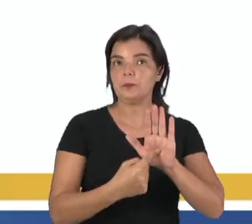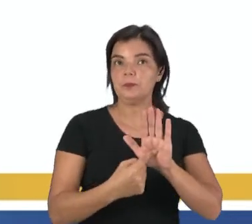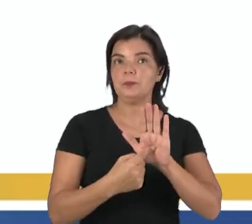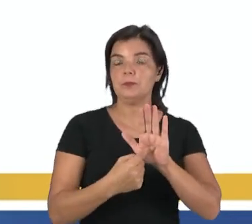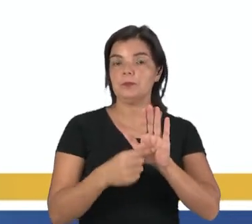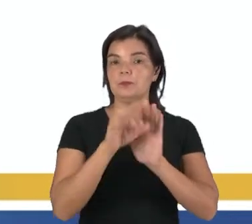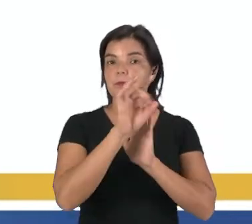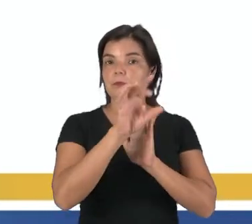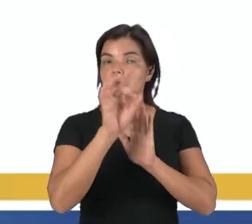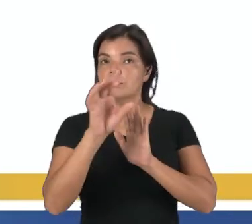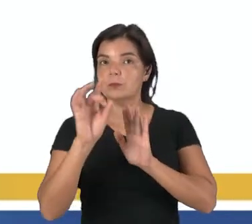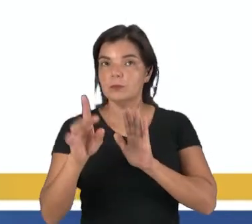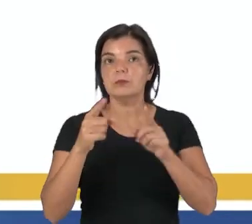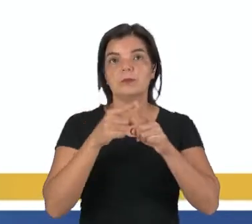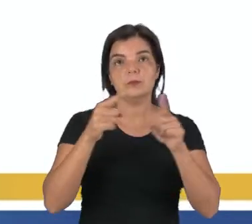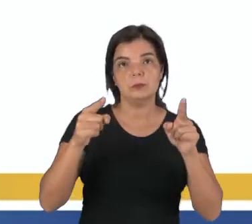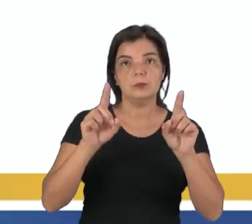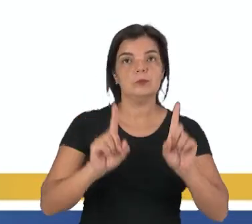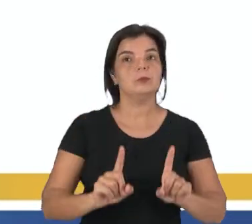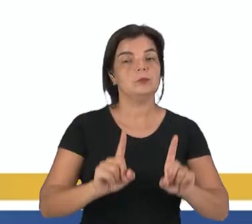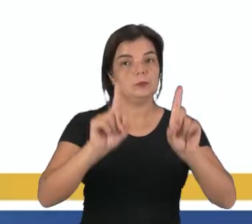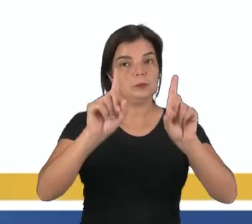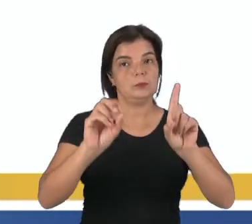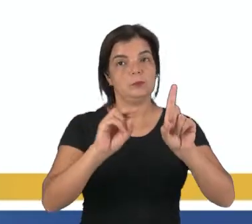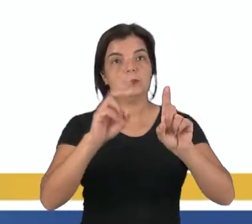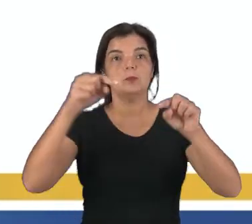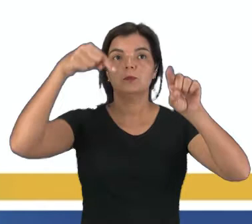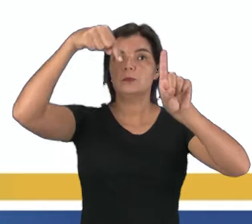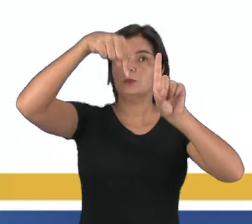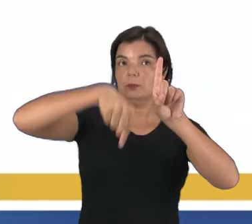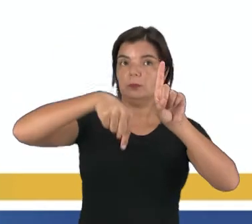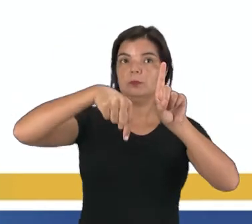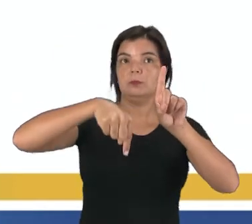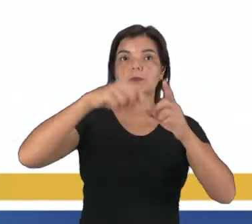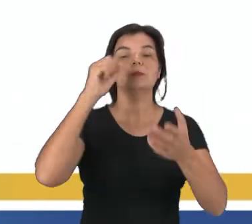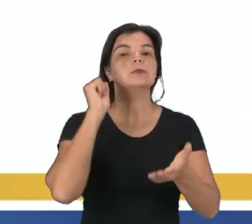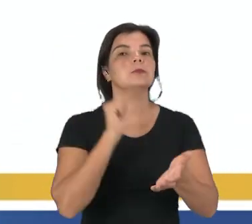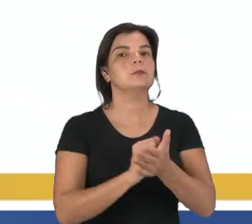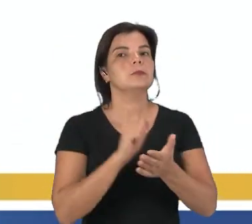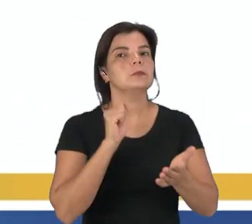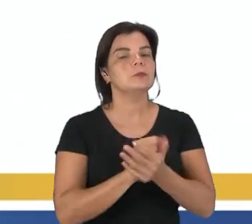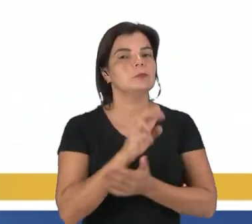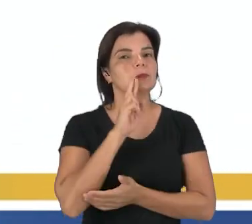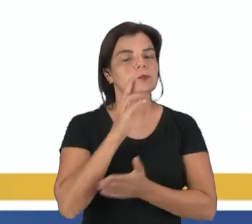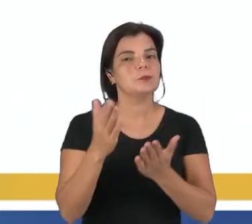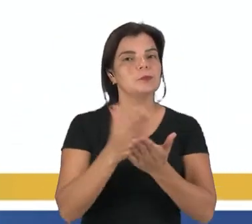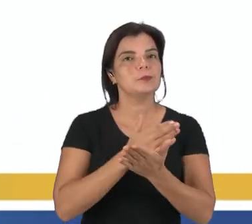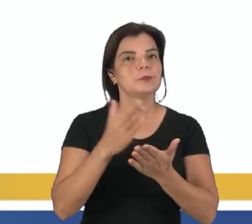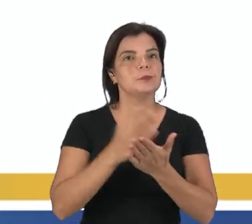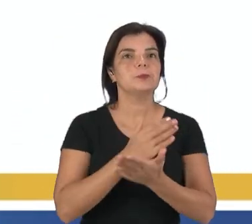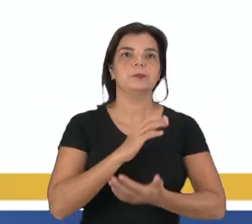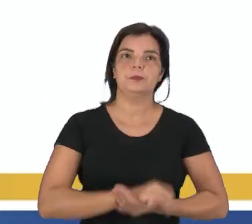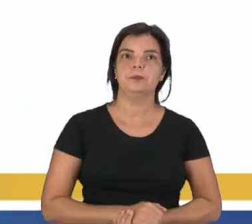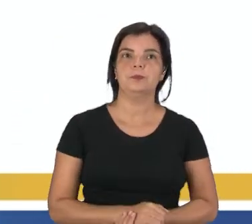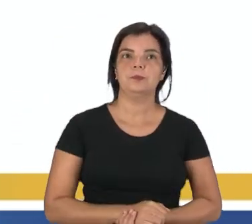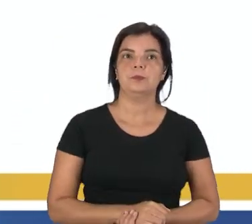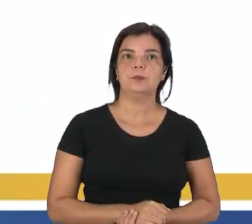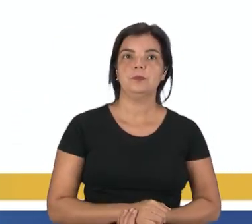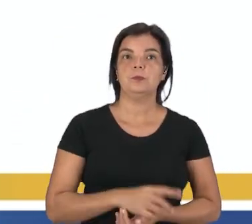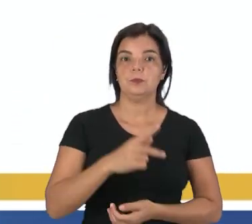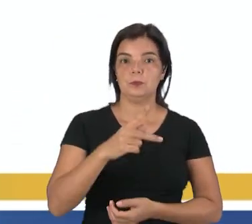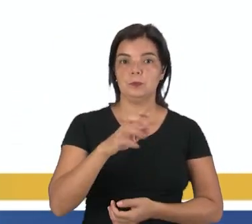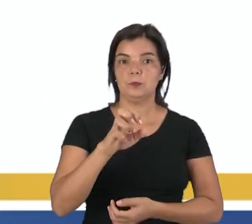Identifique em cada item se as grandezas são diretamente proporcionais ou inversamente proporcionais. Escreva a resposta no caderno.